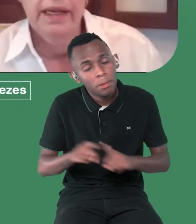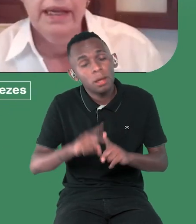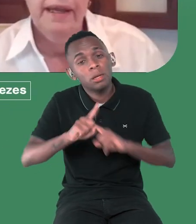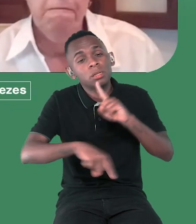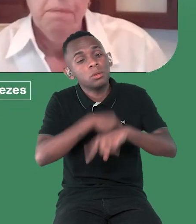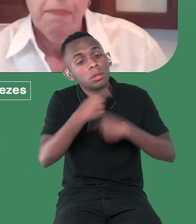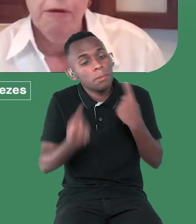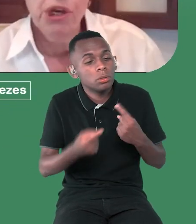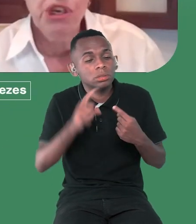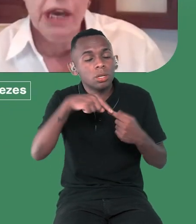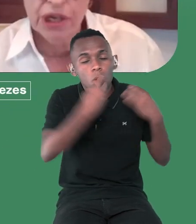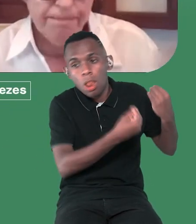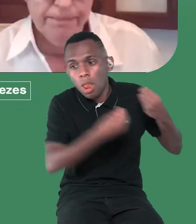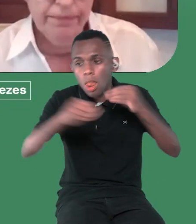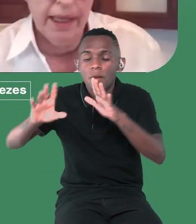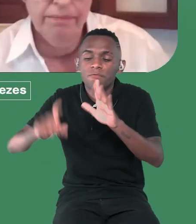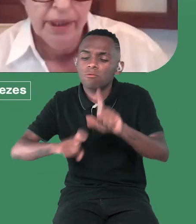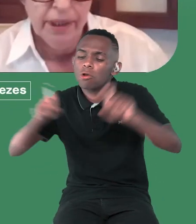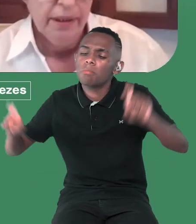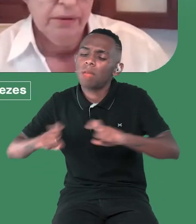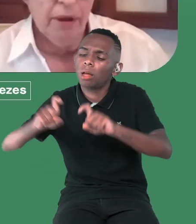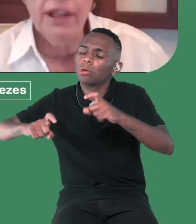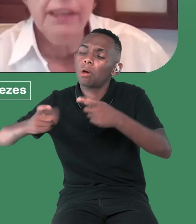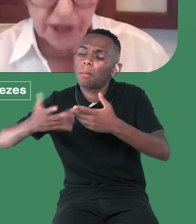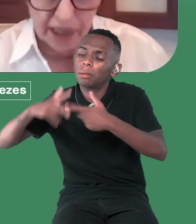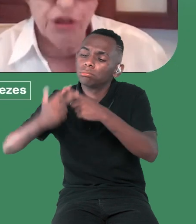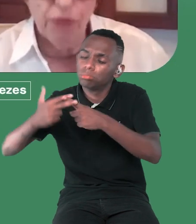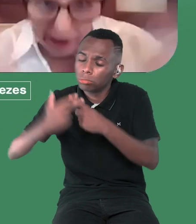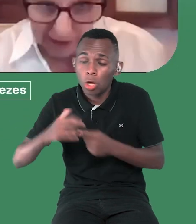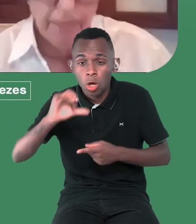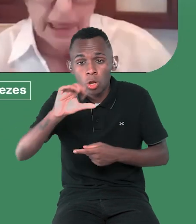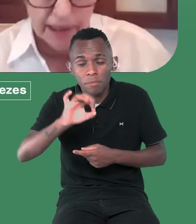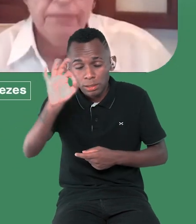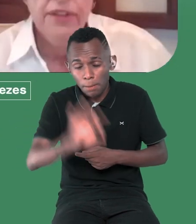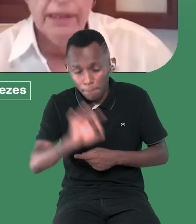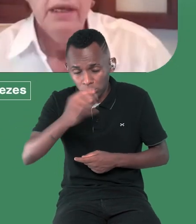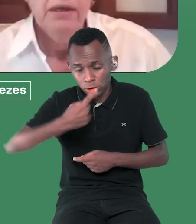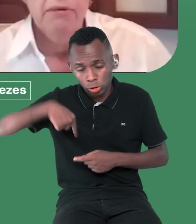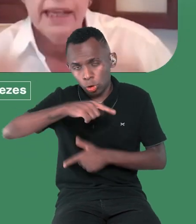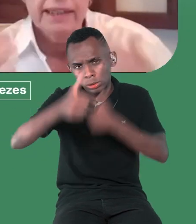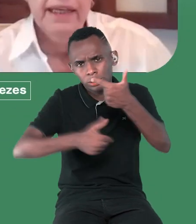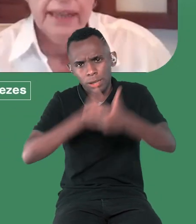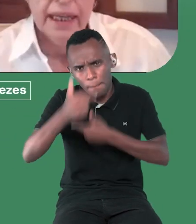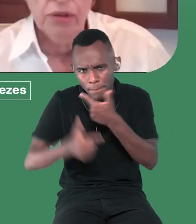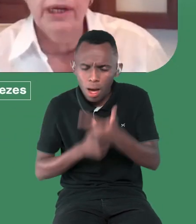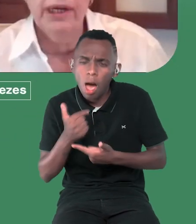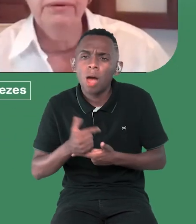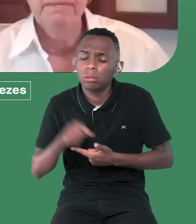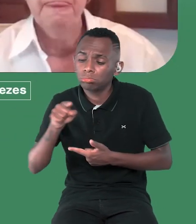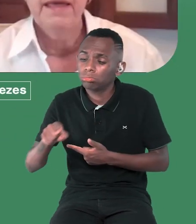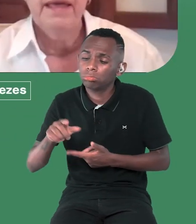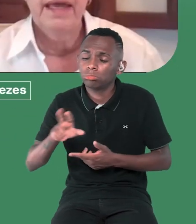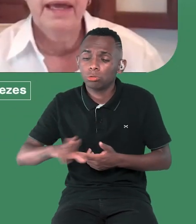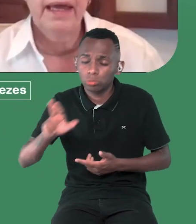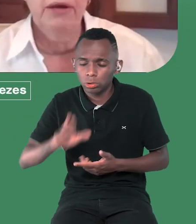Né? Hoje, acho que 90% de nós trabalhamos, né, com esse